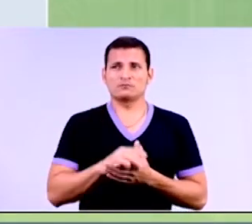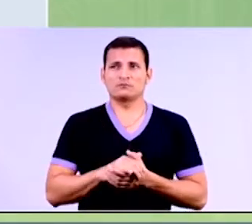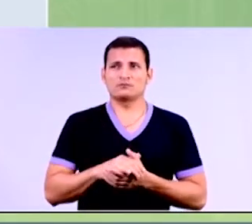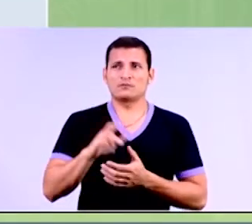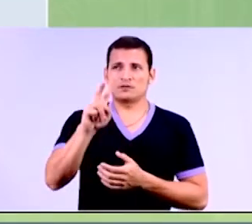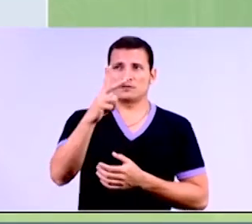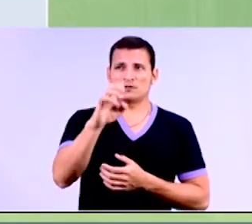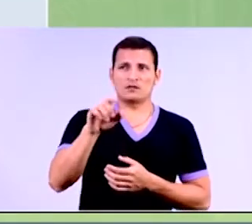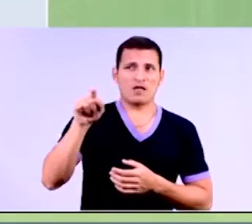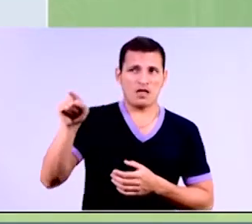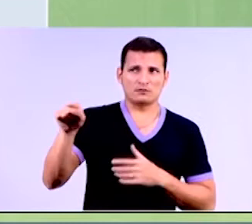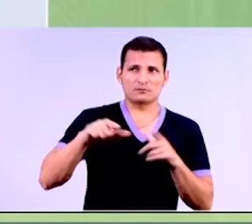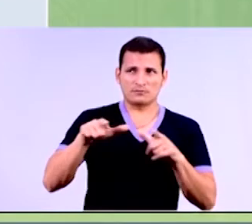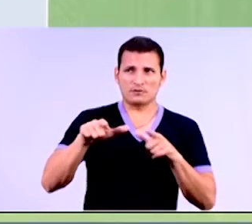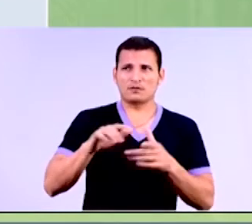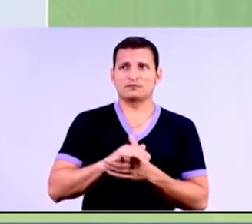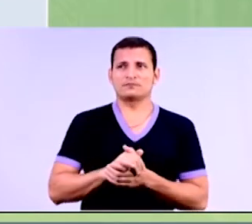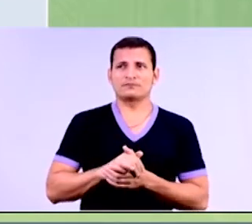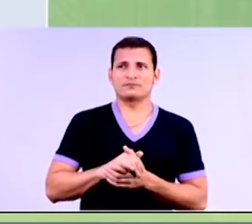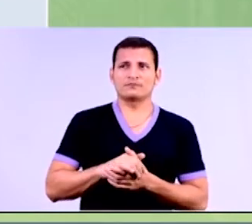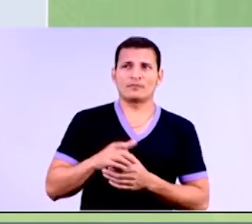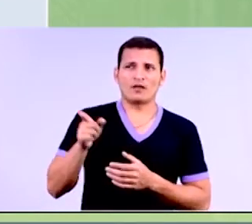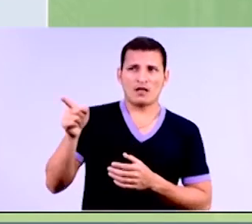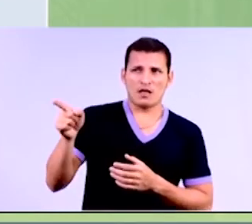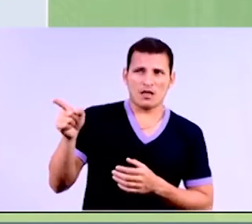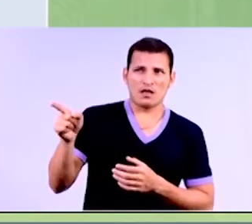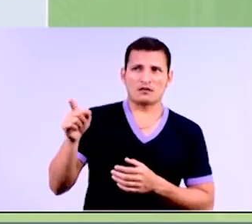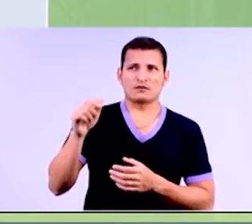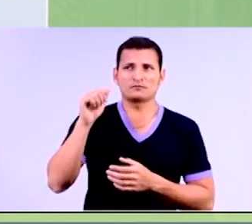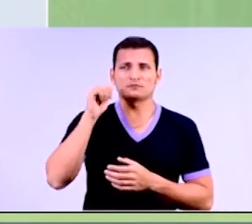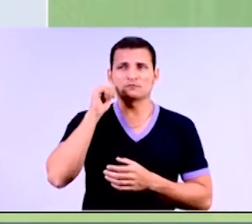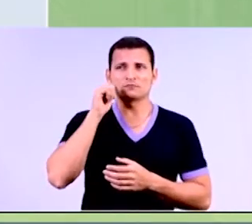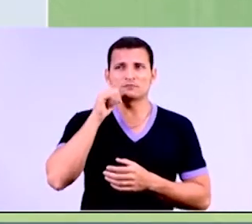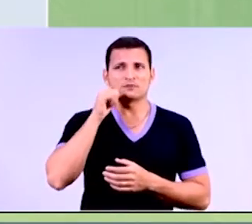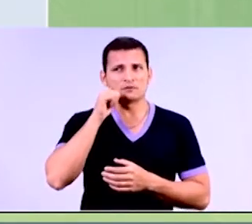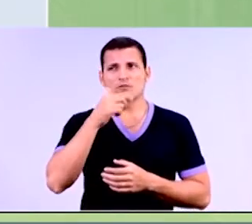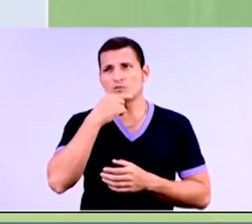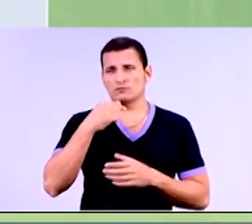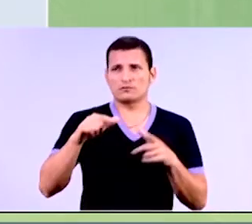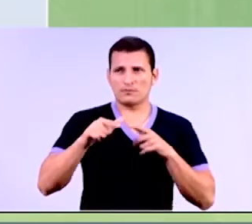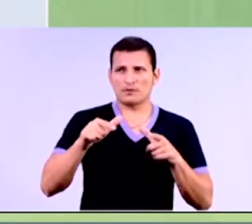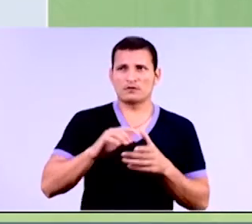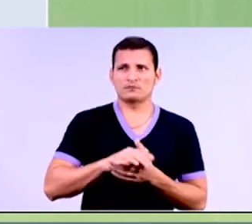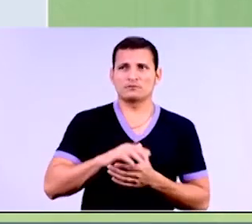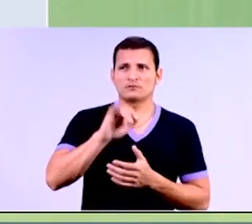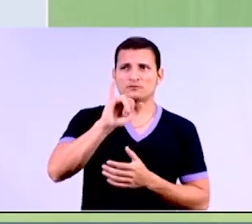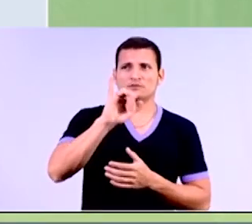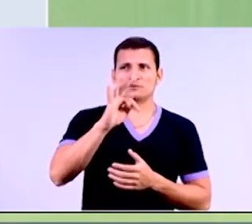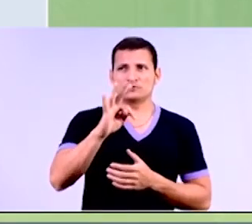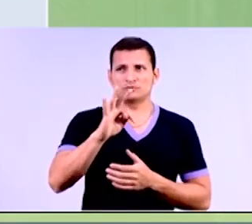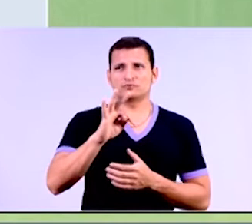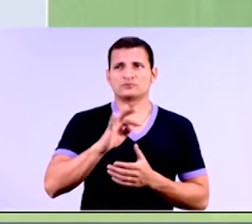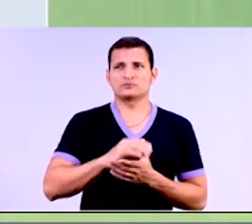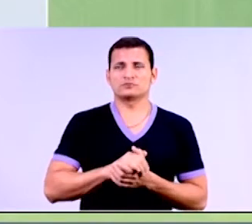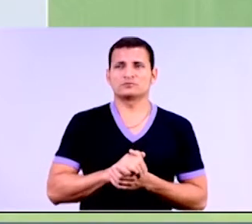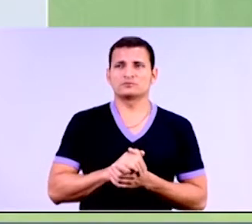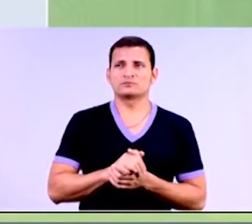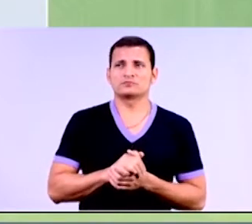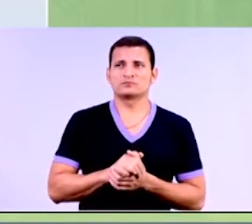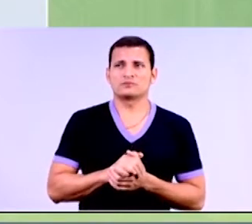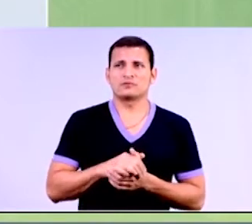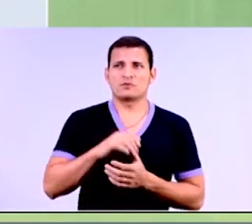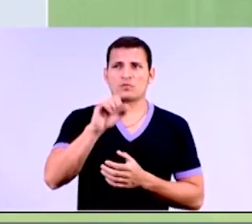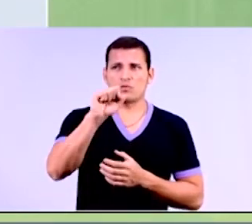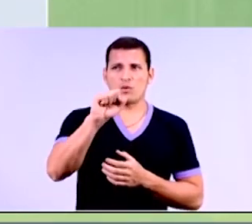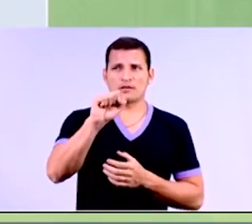ela trabalha, she works, it. Ele ou ela para objetos e animais, works. O S é apenas para designar a terceira